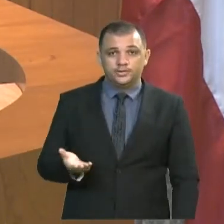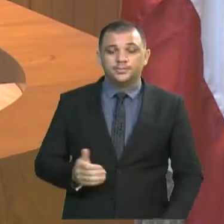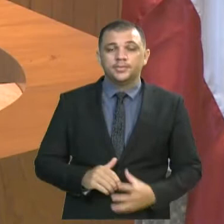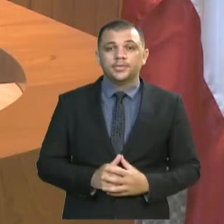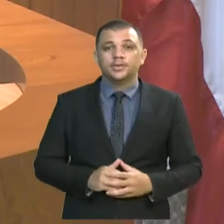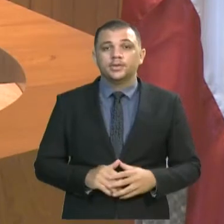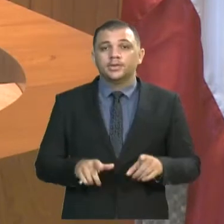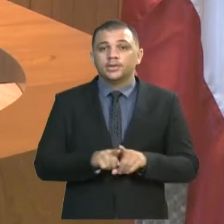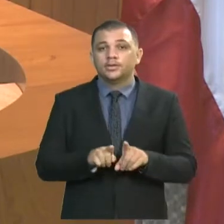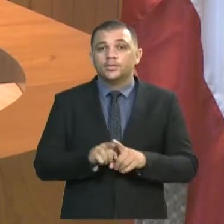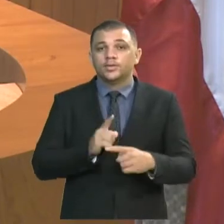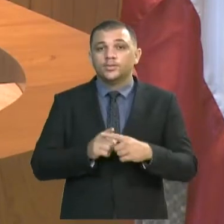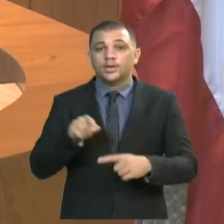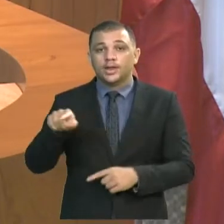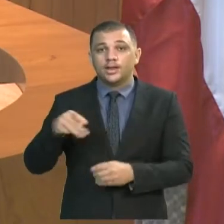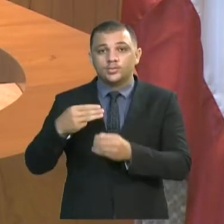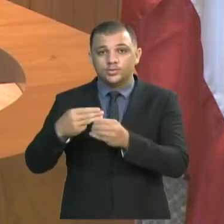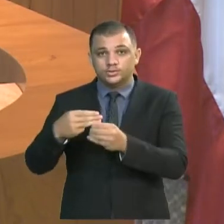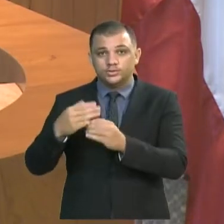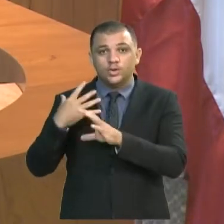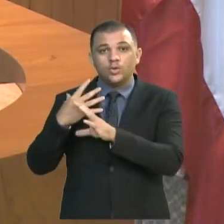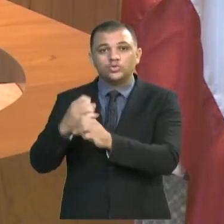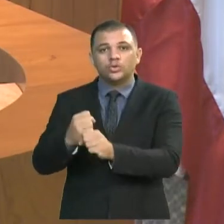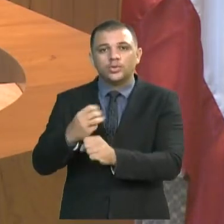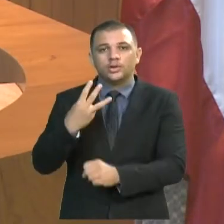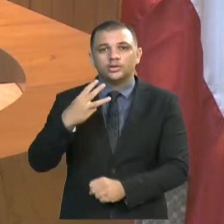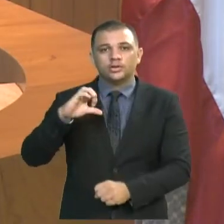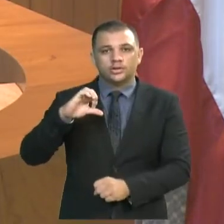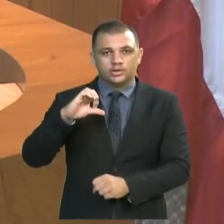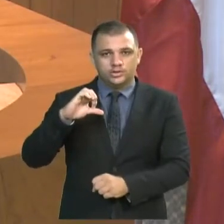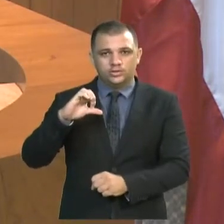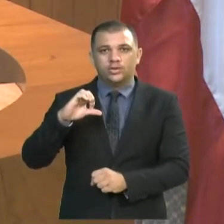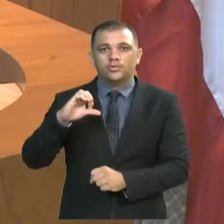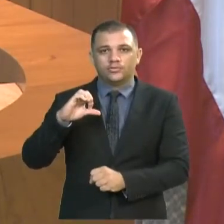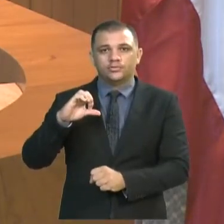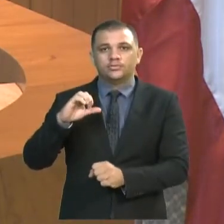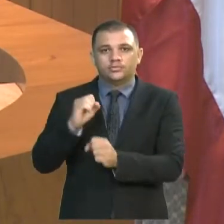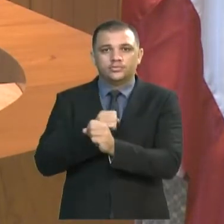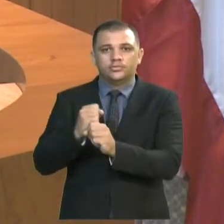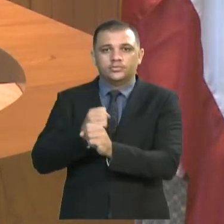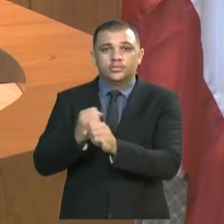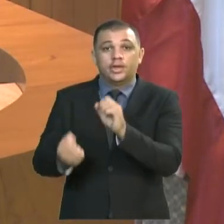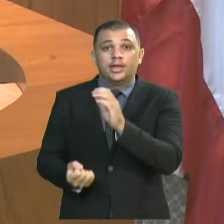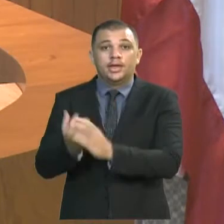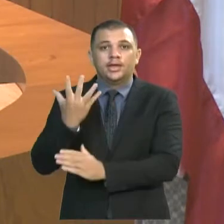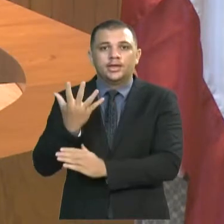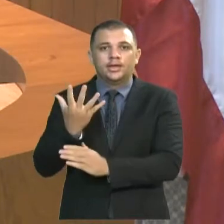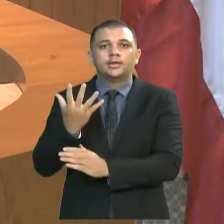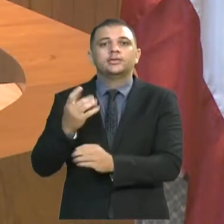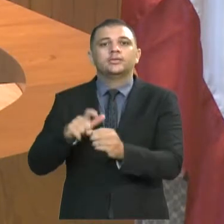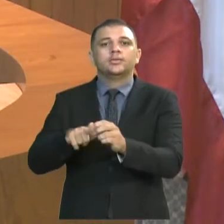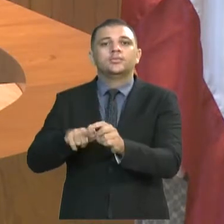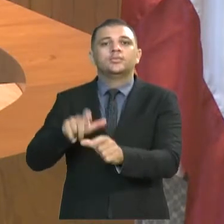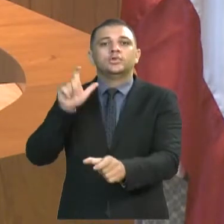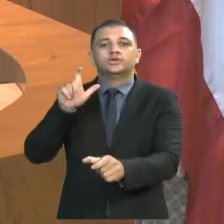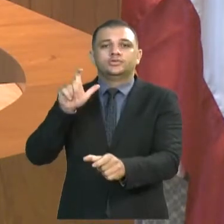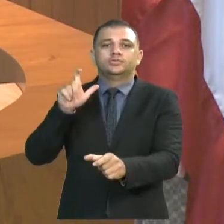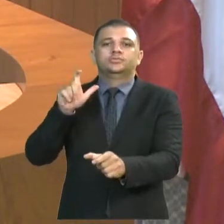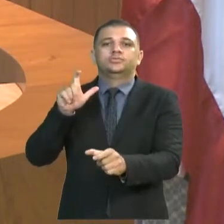porque aquele município, naquela data, fazia 39 anos de emancipação